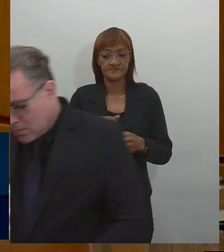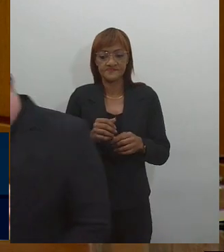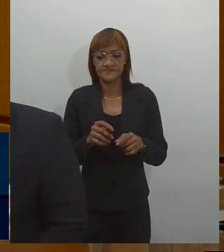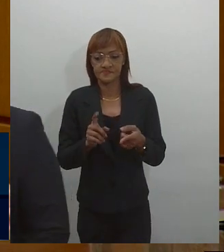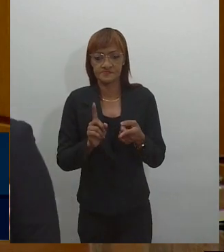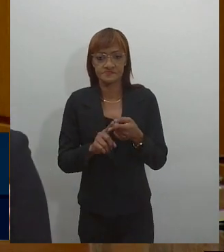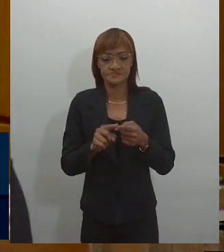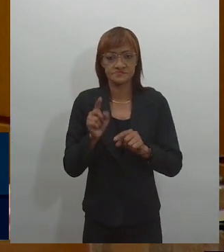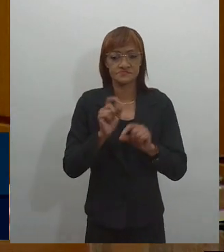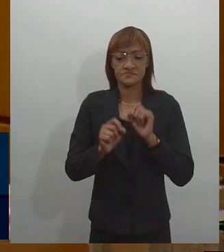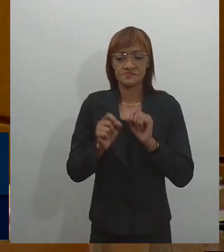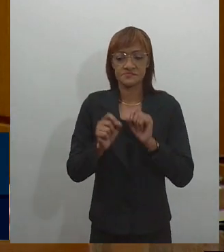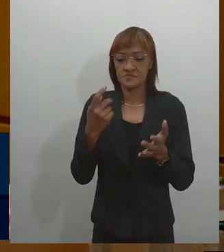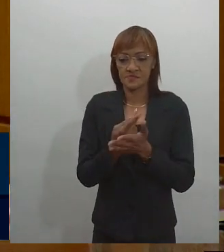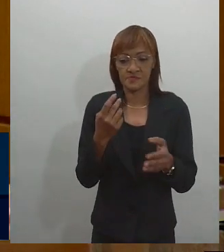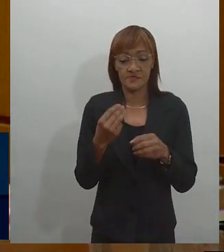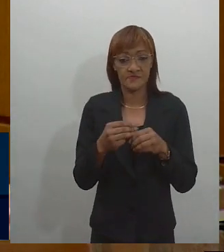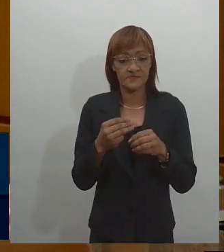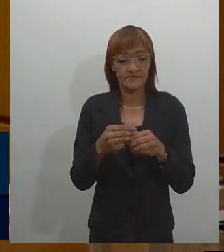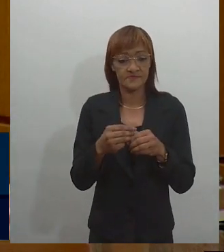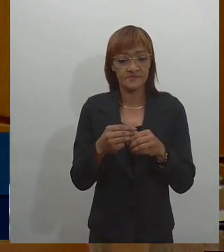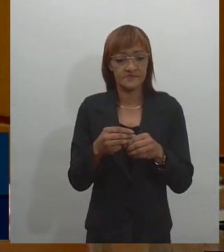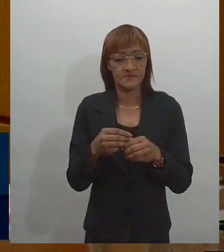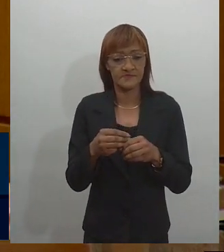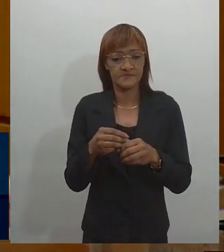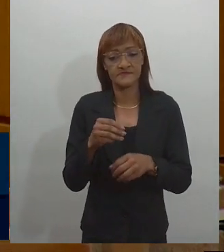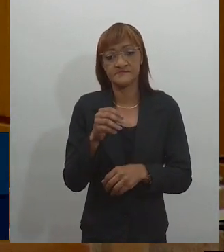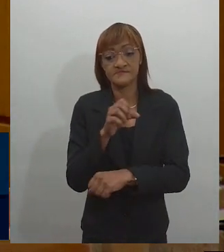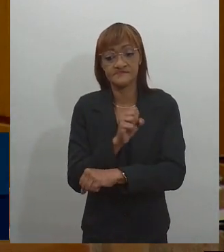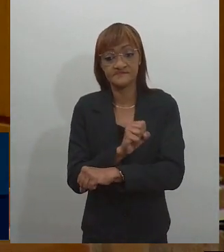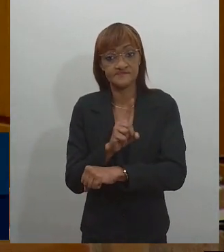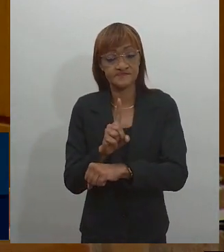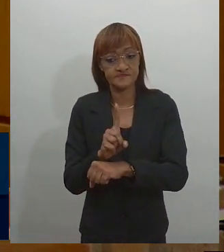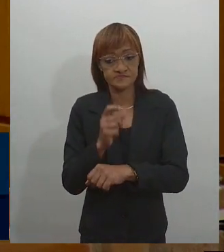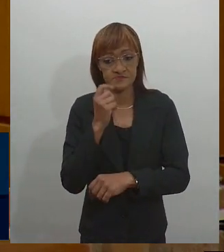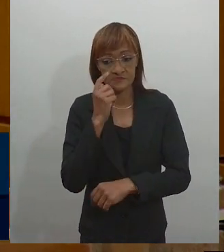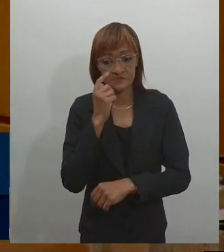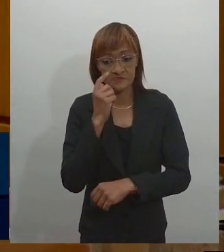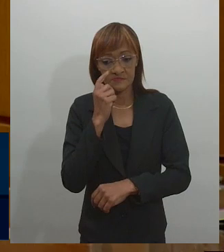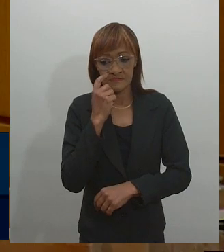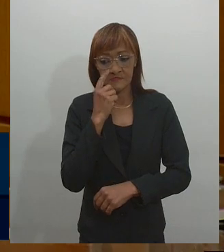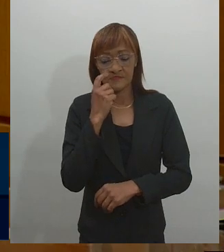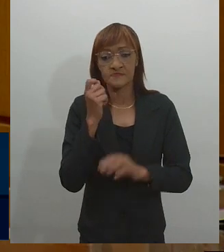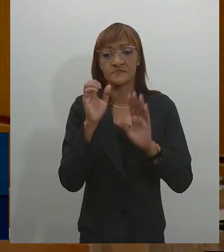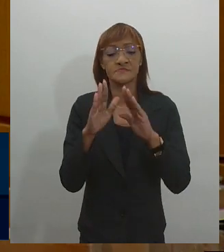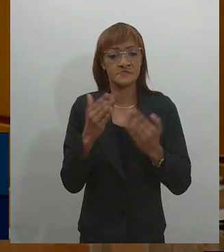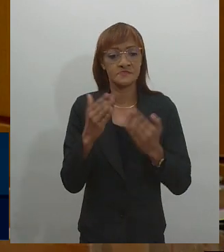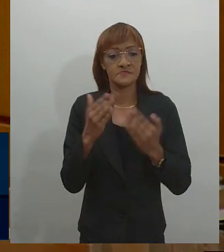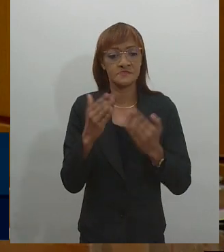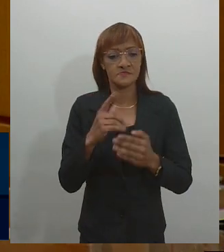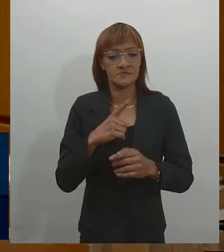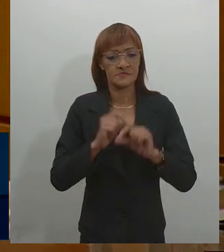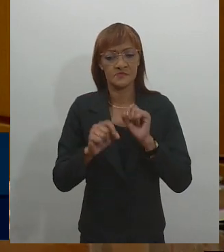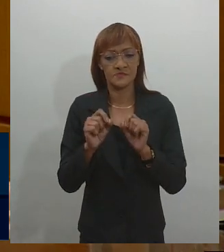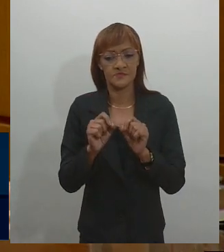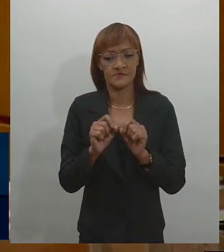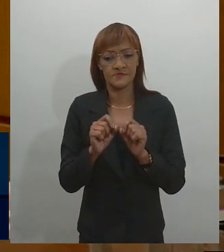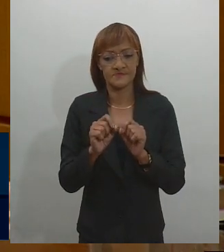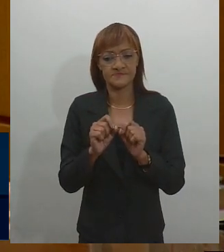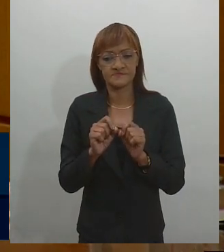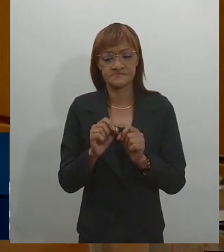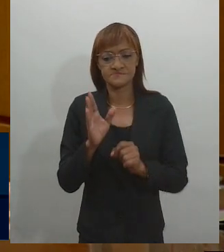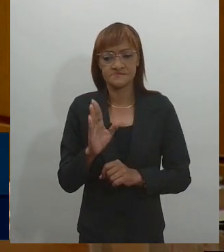Dias, o Festival da Gente, realizado pelo nosso prefeito Cristiano Viana